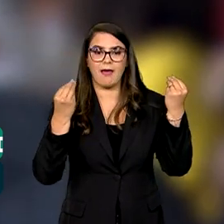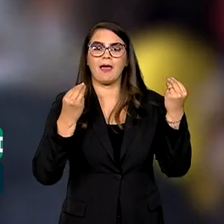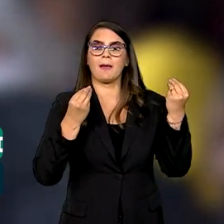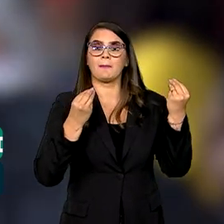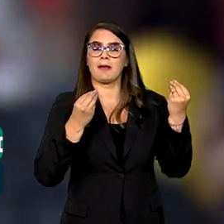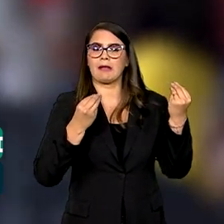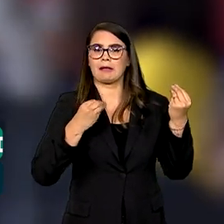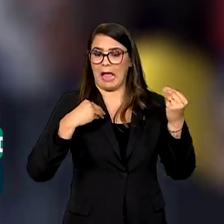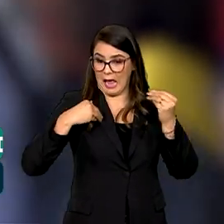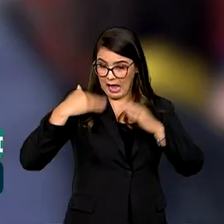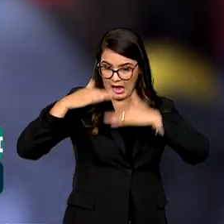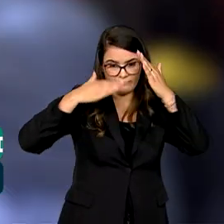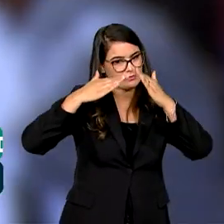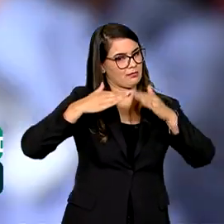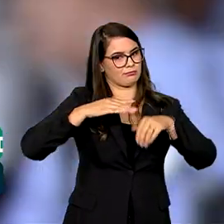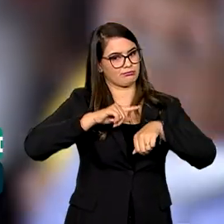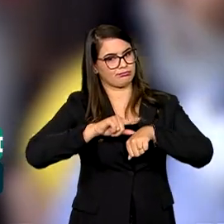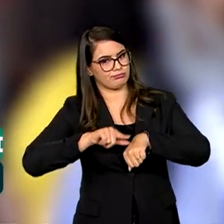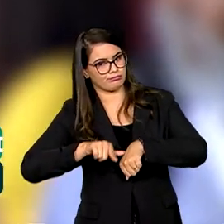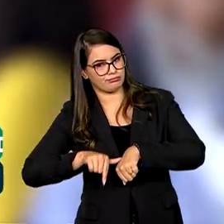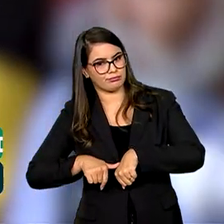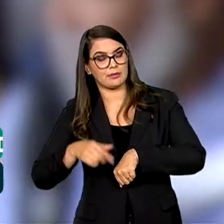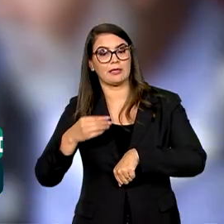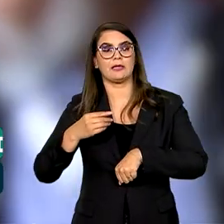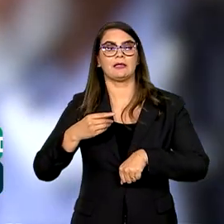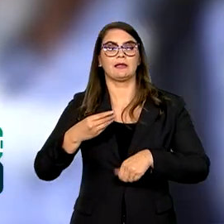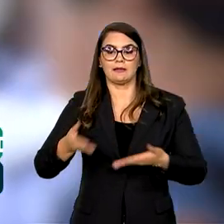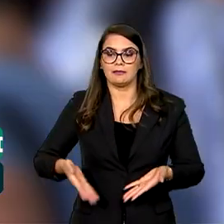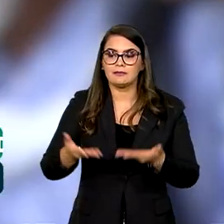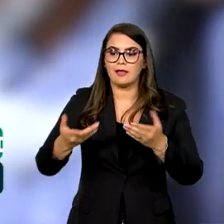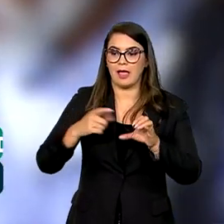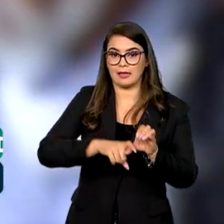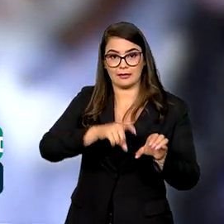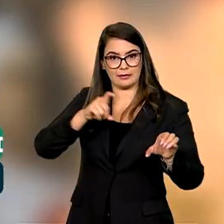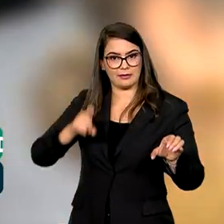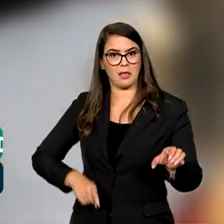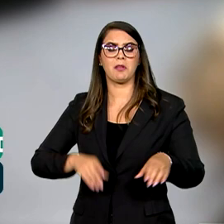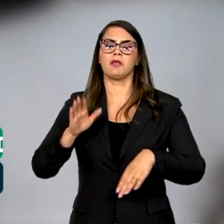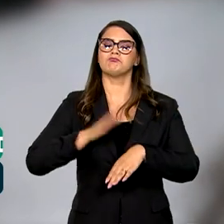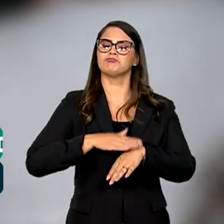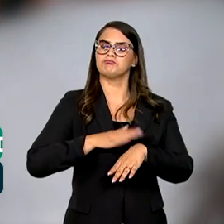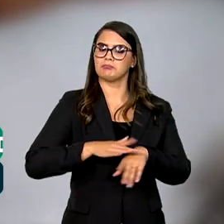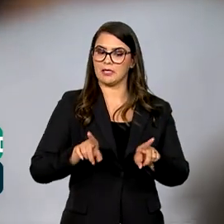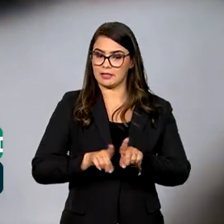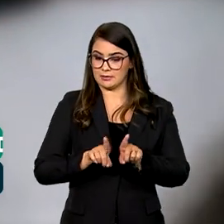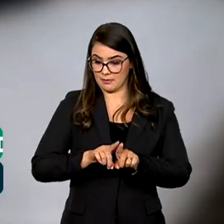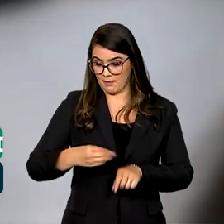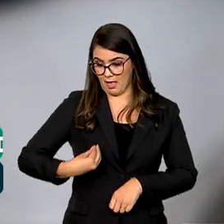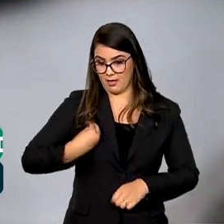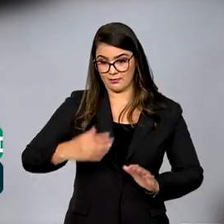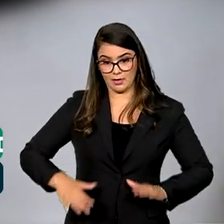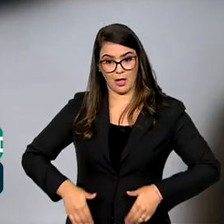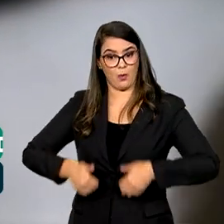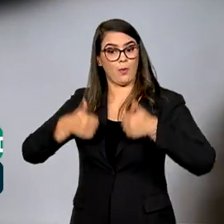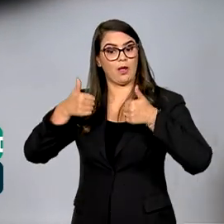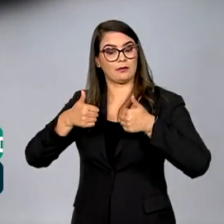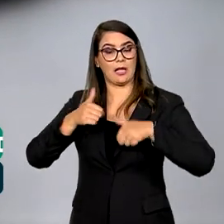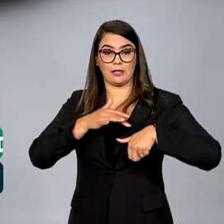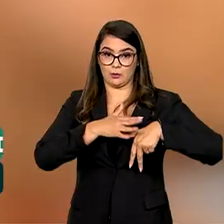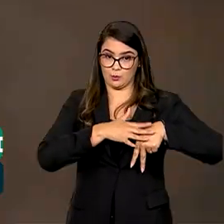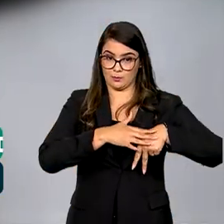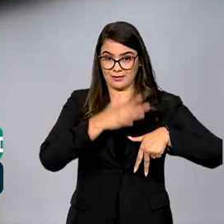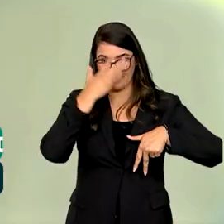retardar o avanço da doença e prolongar a independência, a autonomia e a qualidade de vida do paciente e